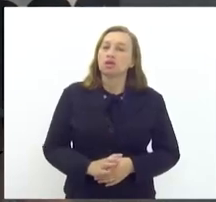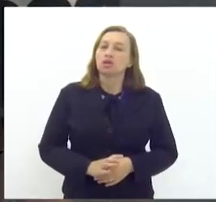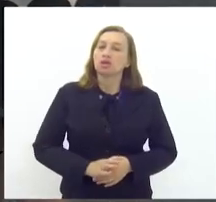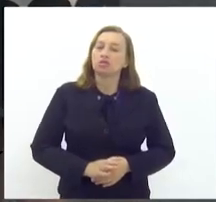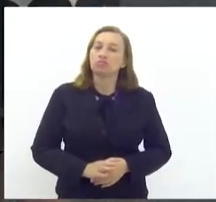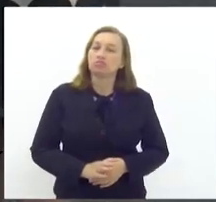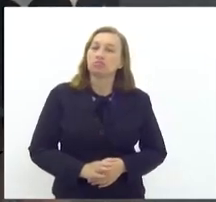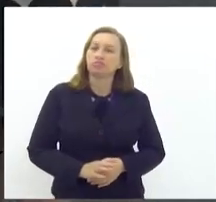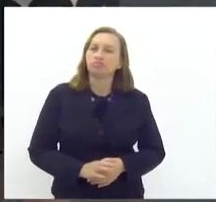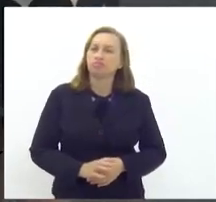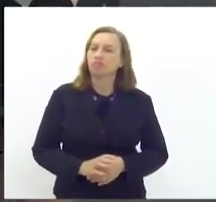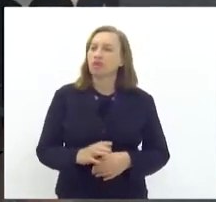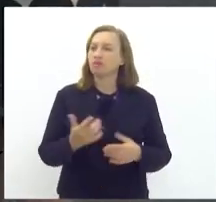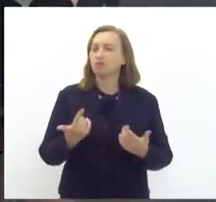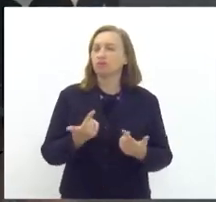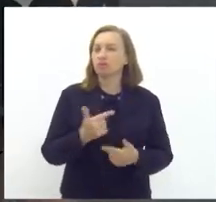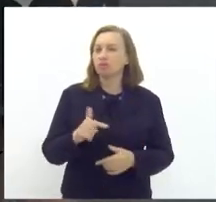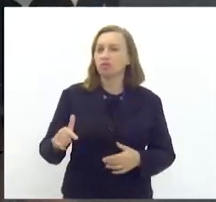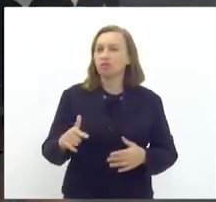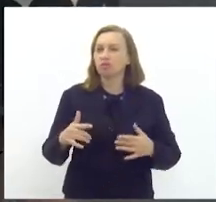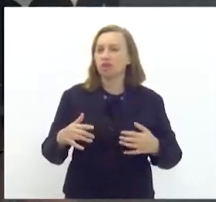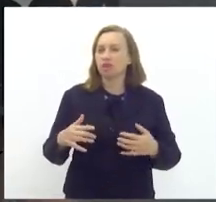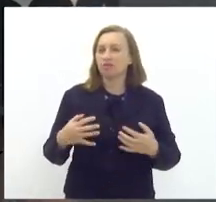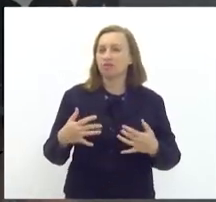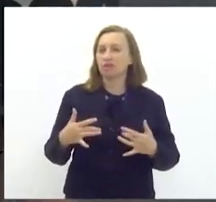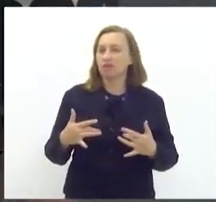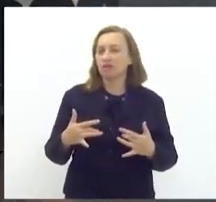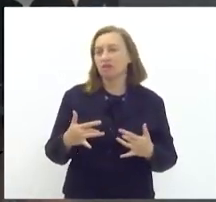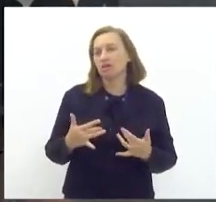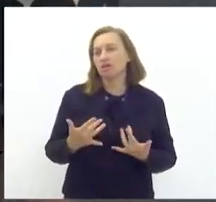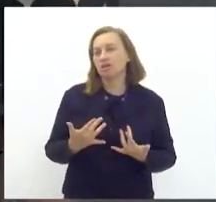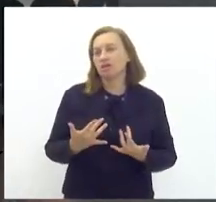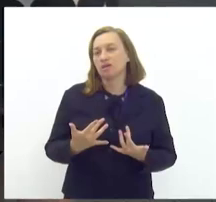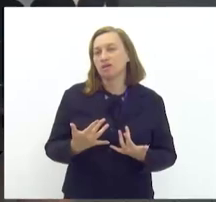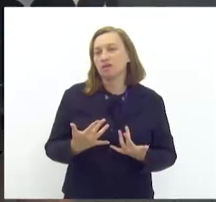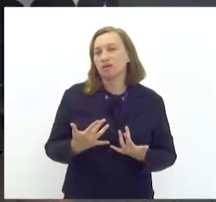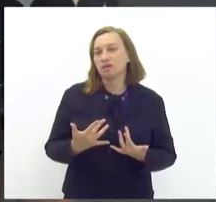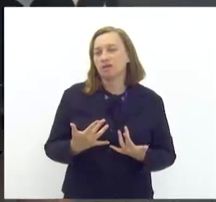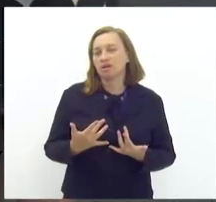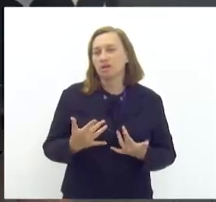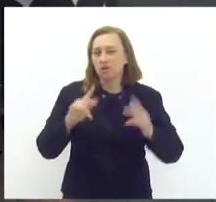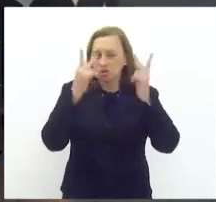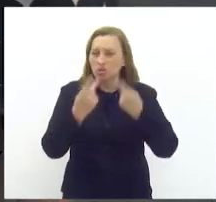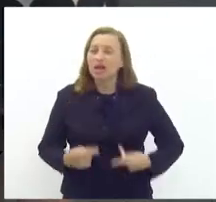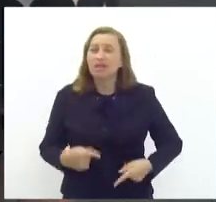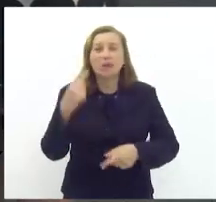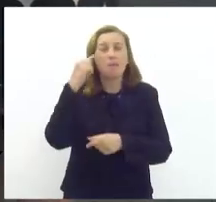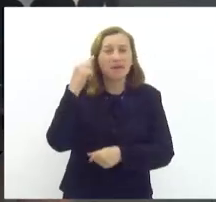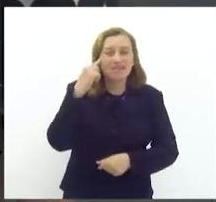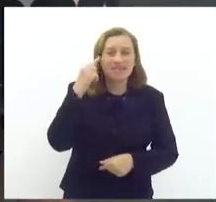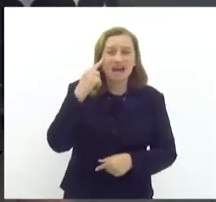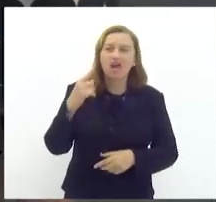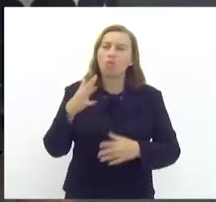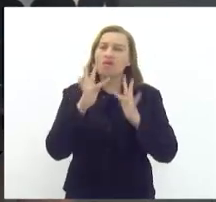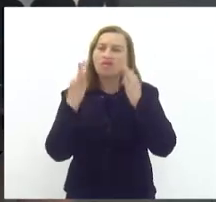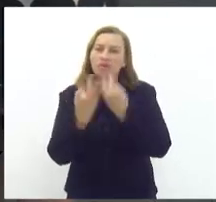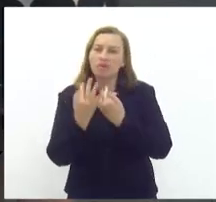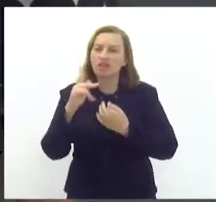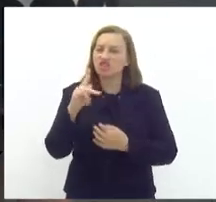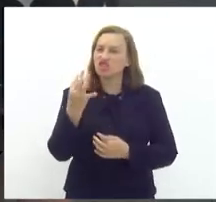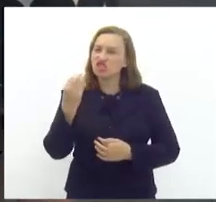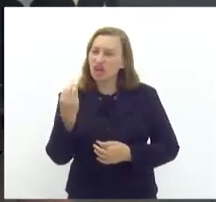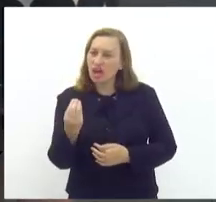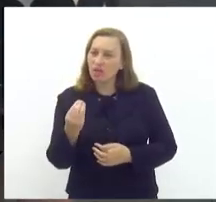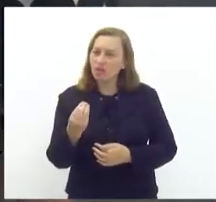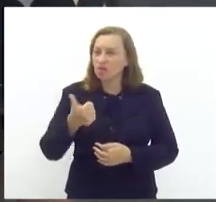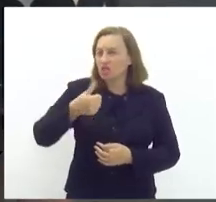sequer o pingo de humanidade em pensar com a família do Tiago Menezes de